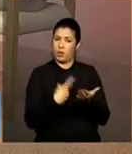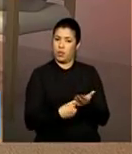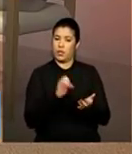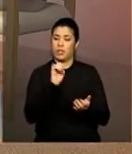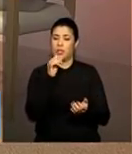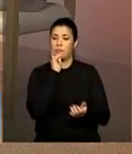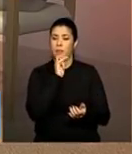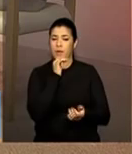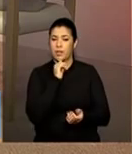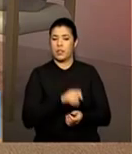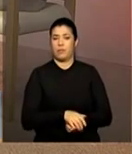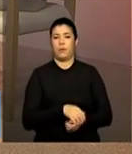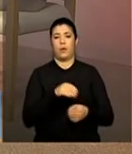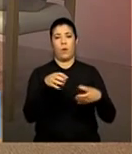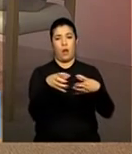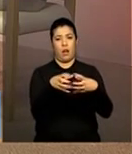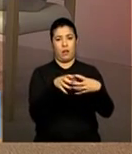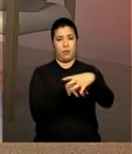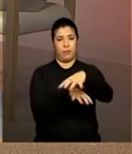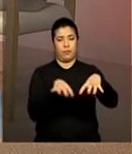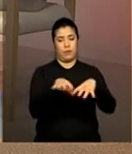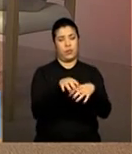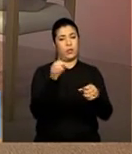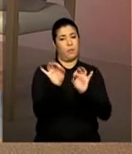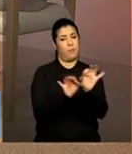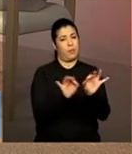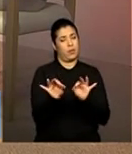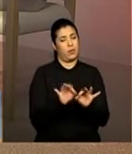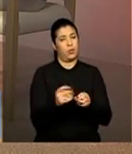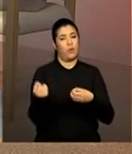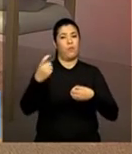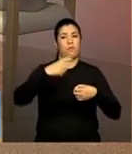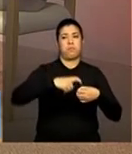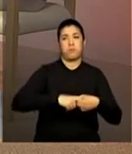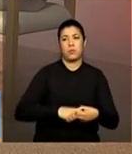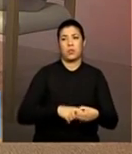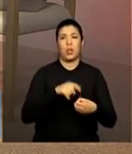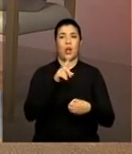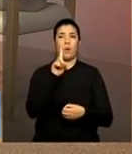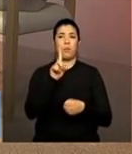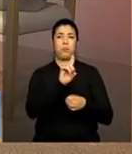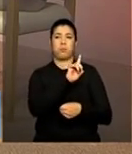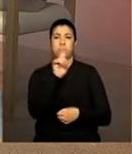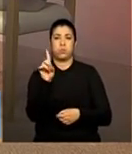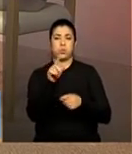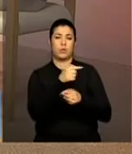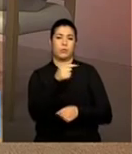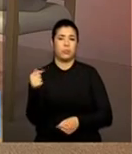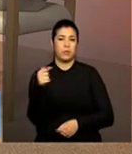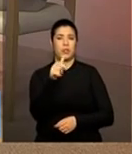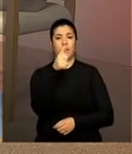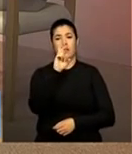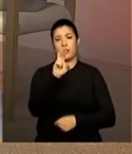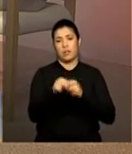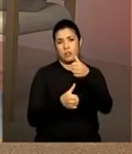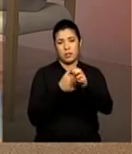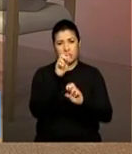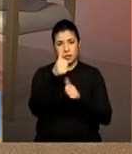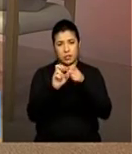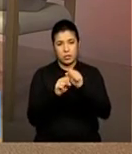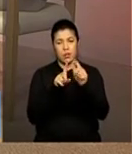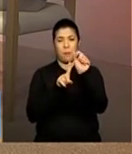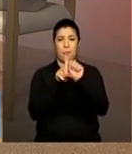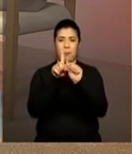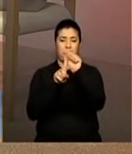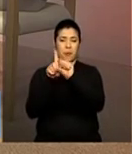semanas Ou no próximo mês ou quinzenalmente cada né CRS ele vai estruturar essa oferta